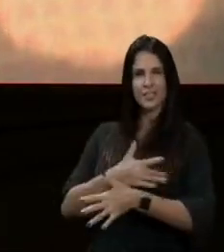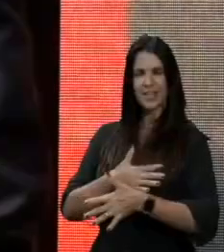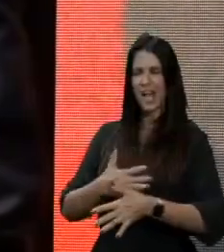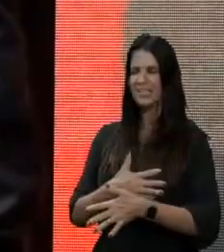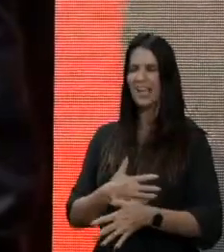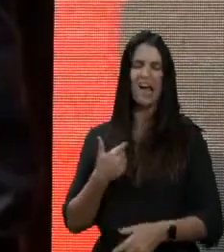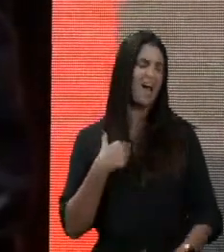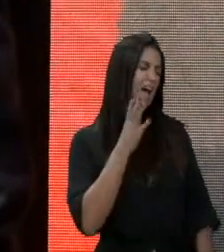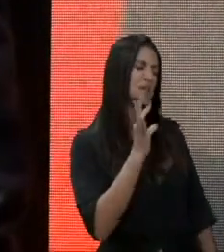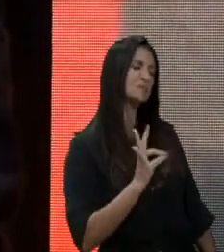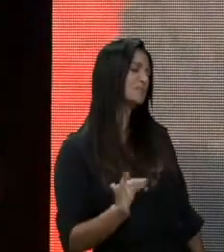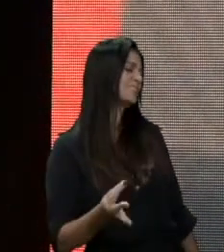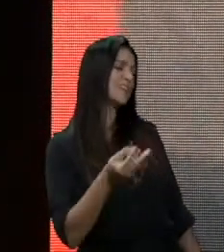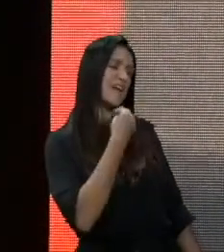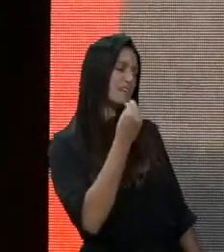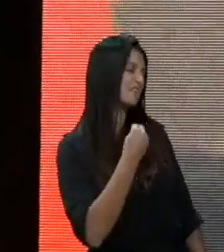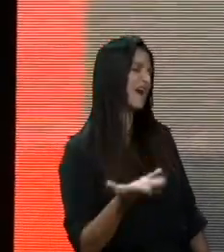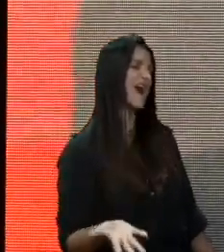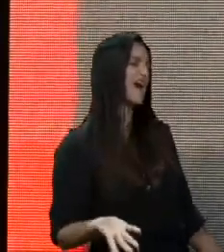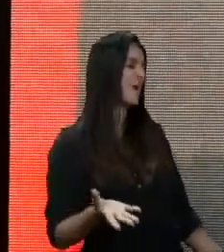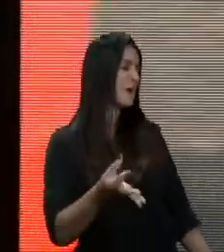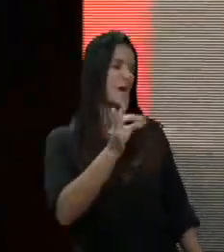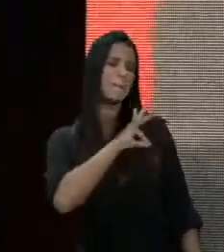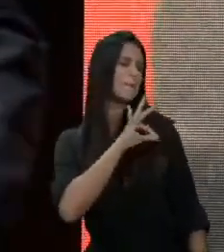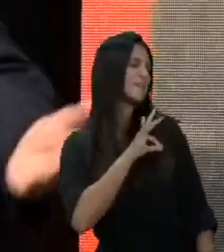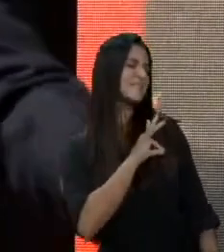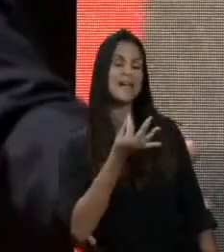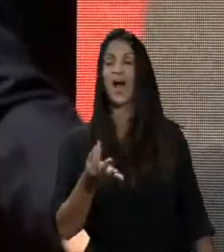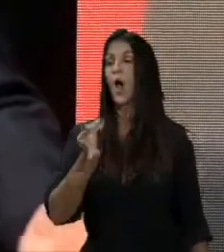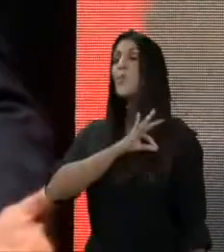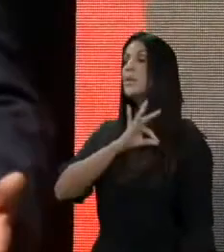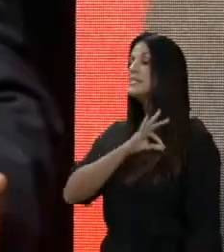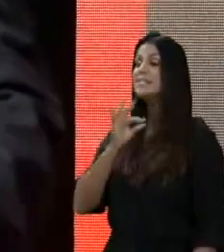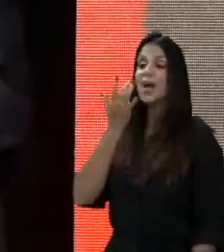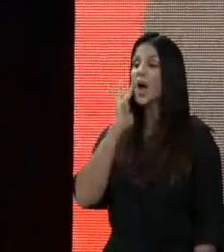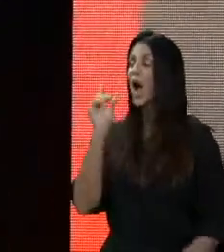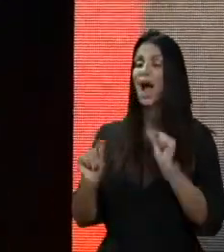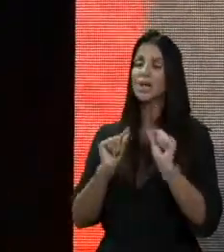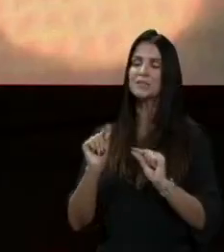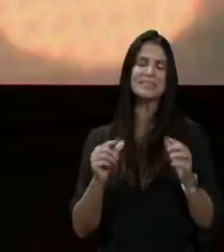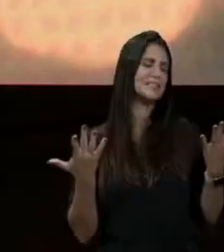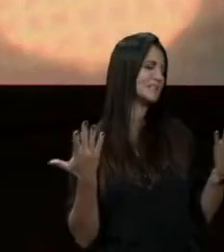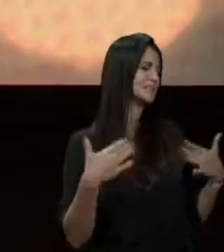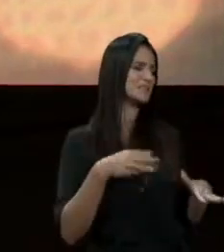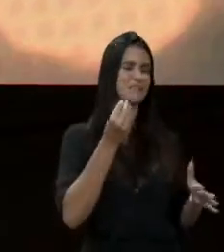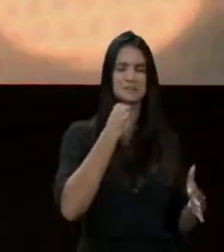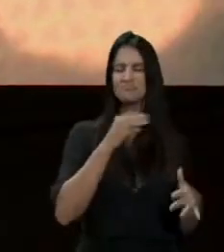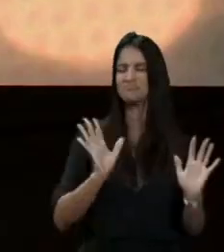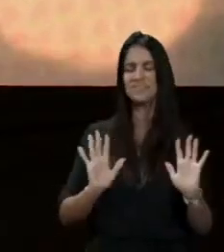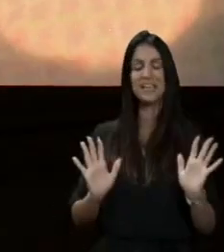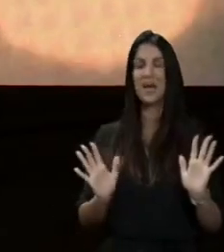11 e quem gosta dos policiais e o céu subiu SUS